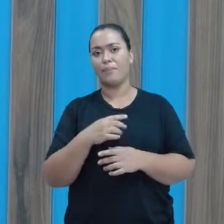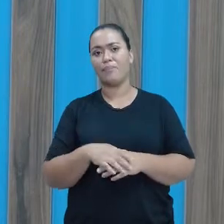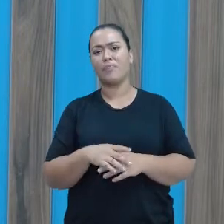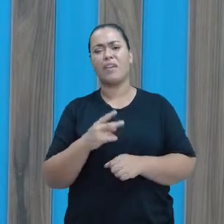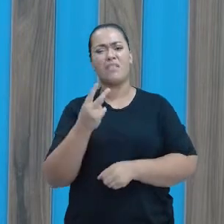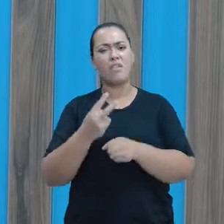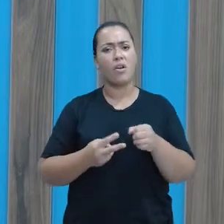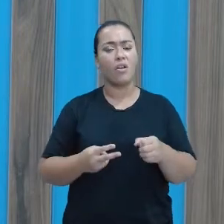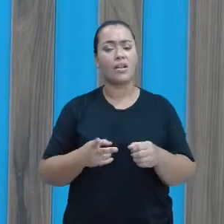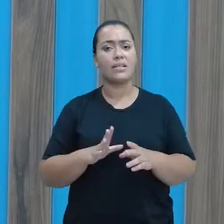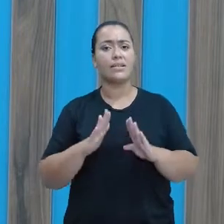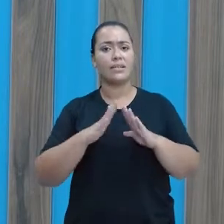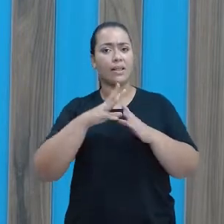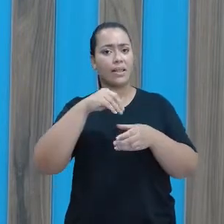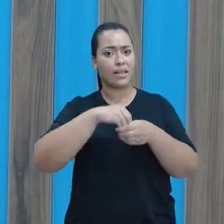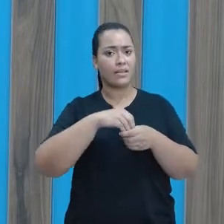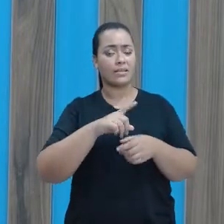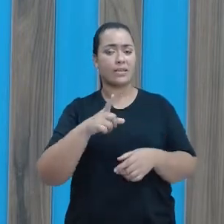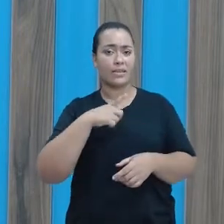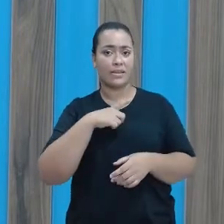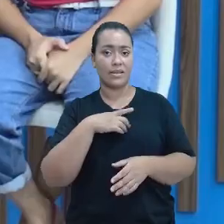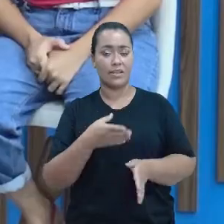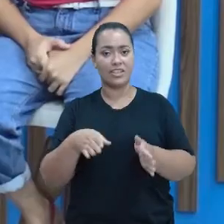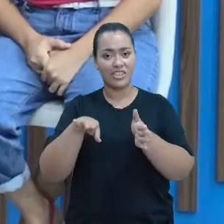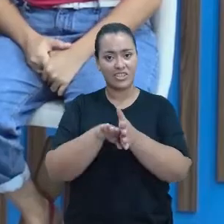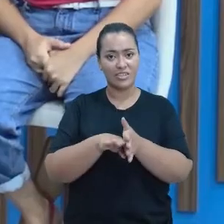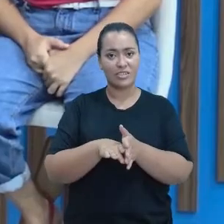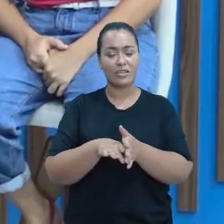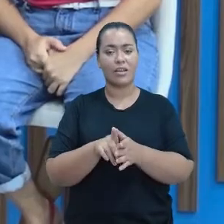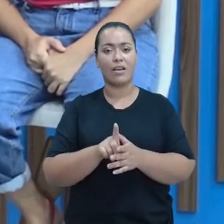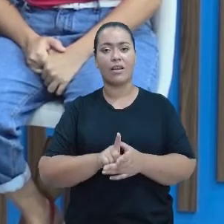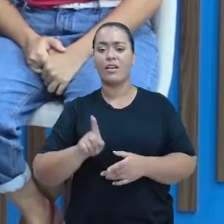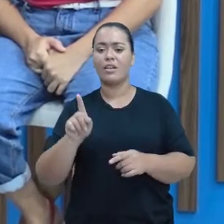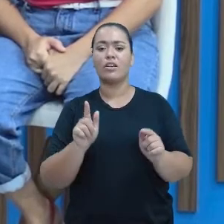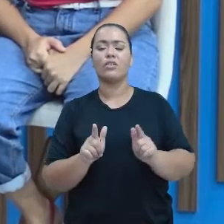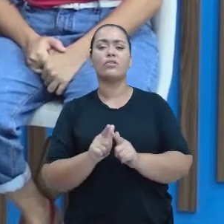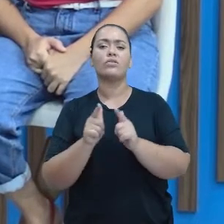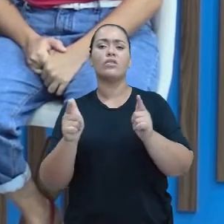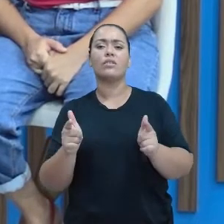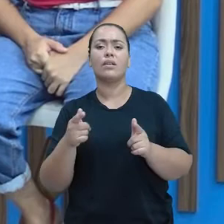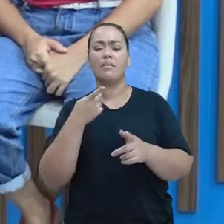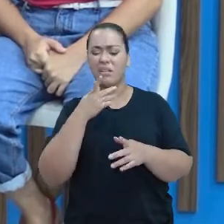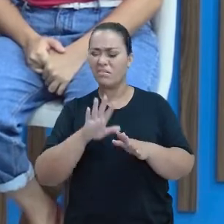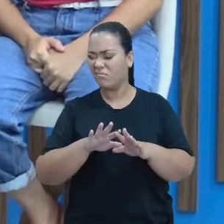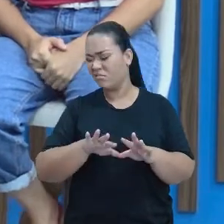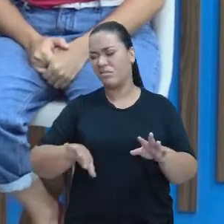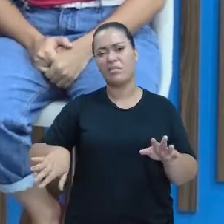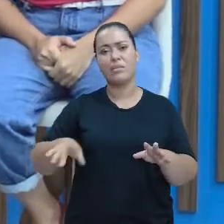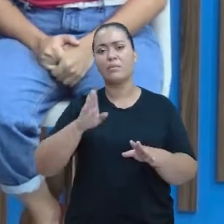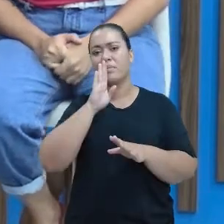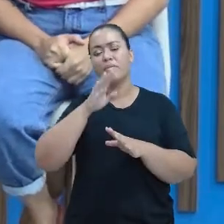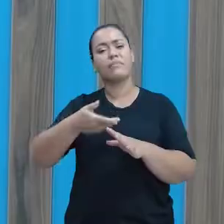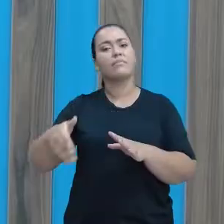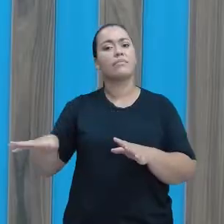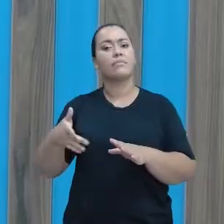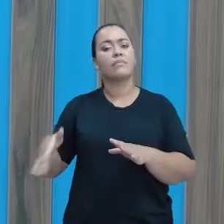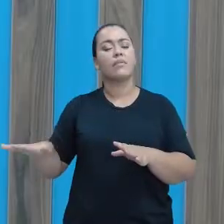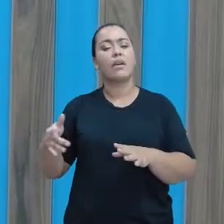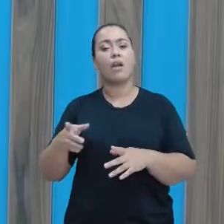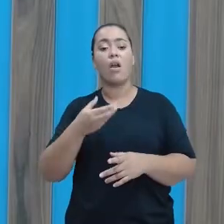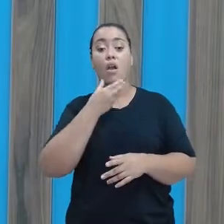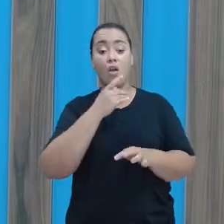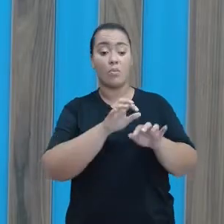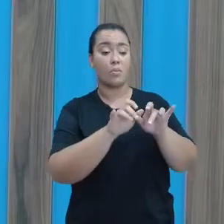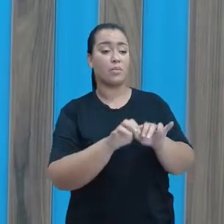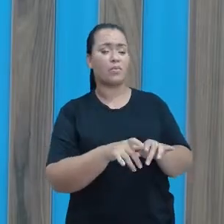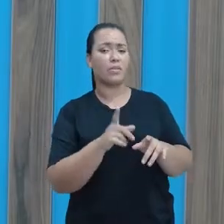de violência doméstica, que chegavam, né, aos jornalistas e que eram colocadas de lado, porque, né, homens